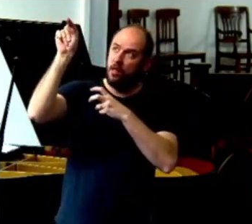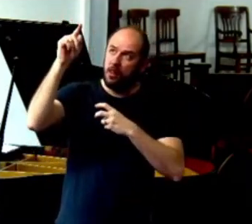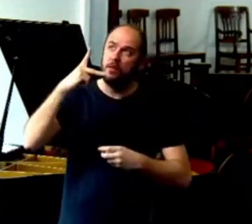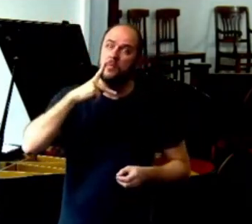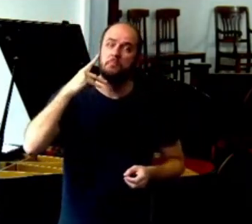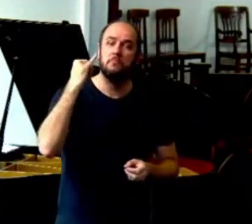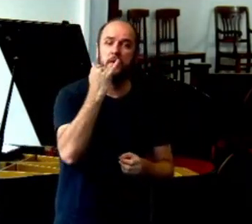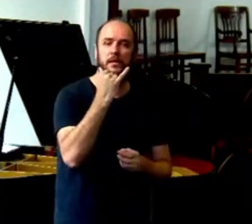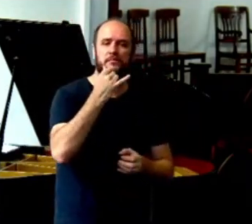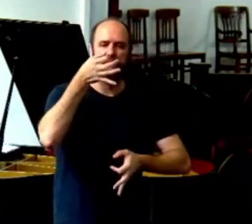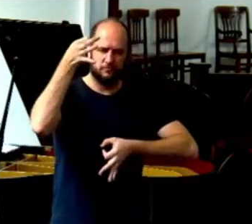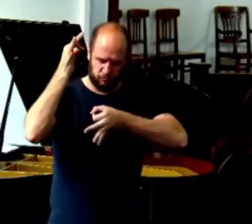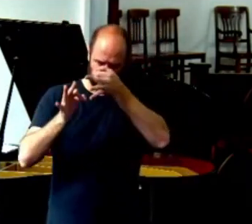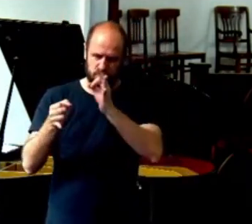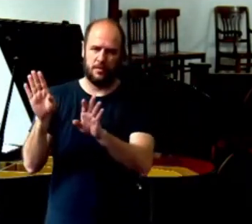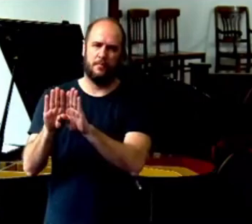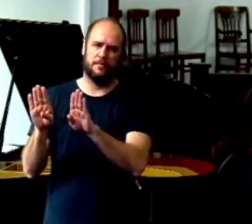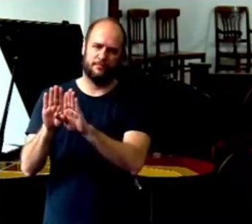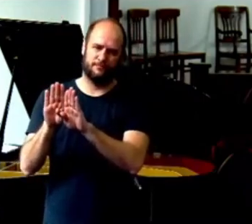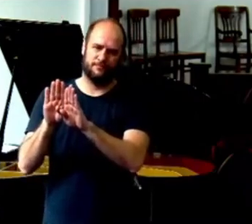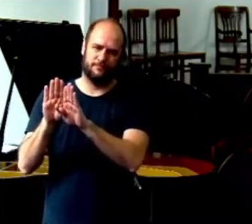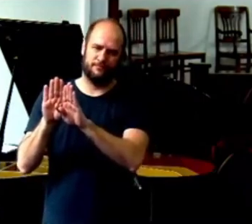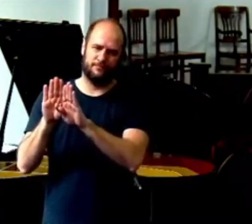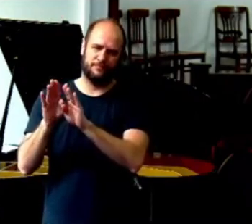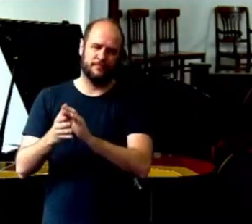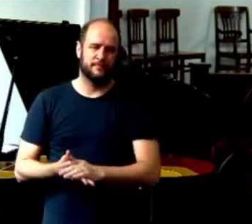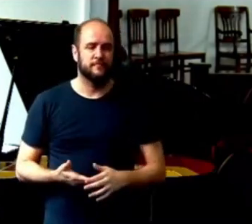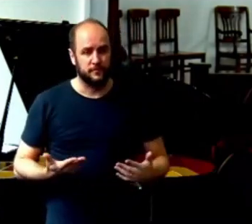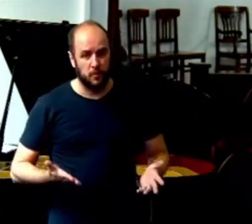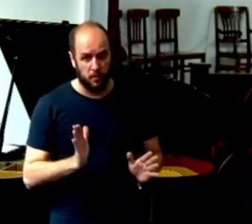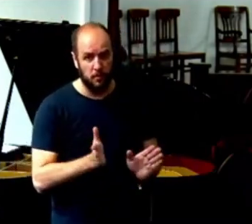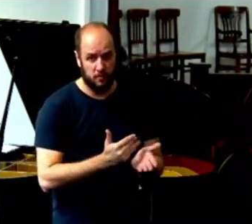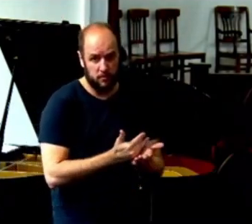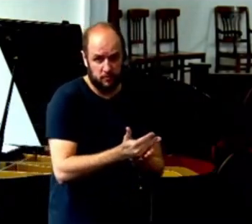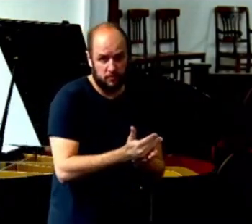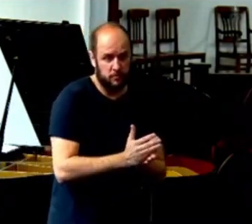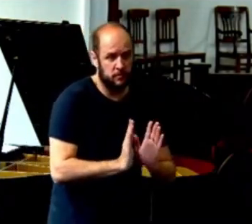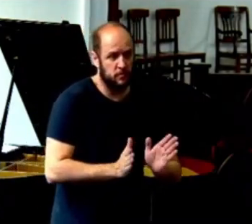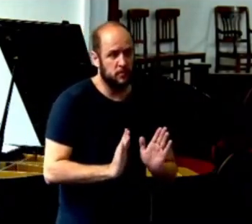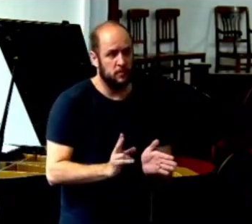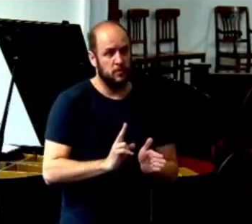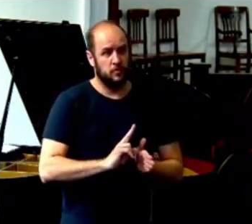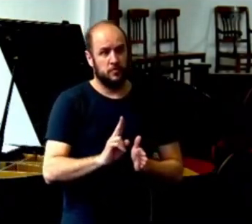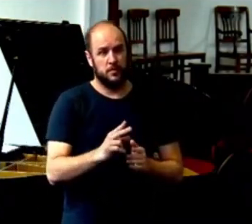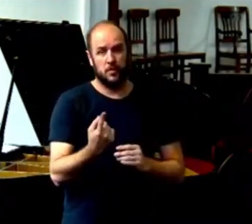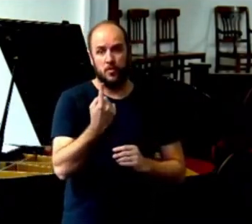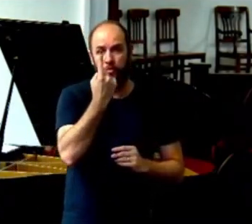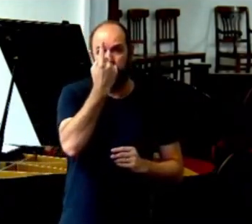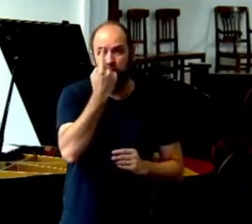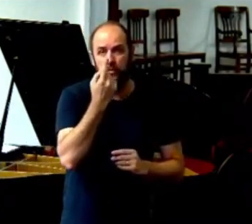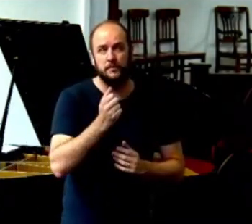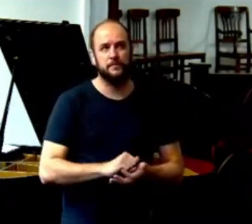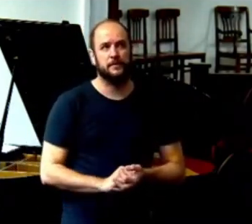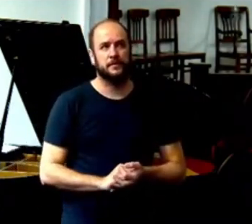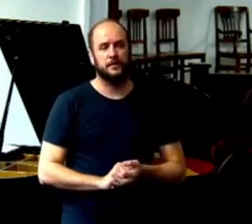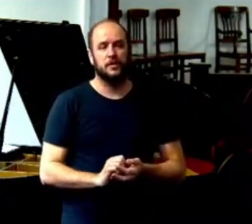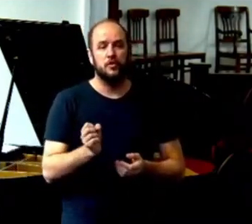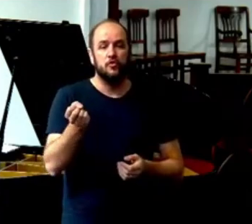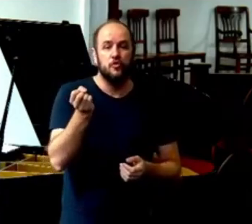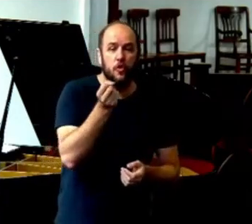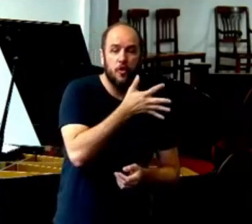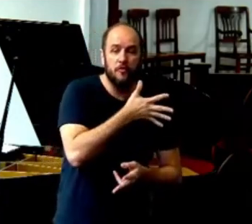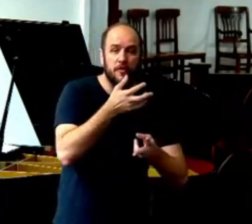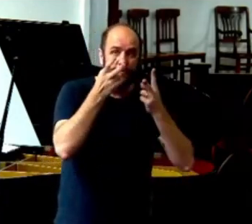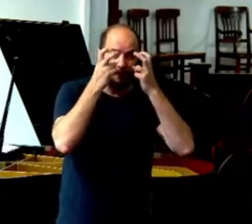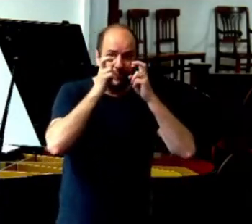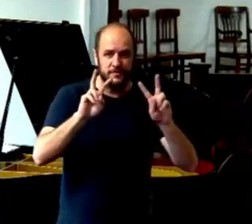Pai e juiz. Por isso, essa nova sessão se chama Uma Nova